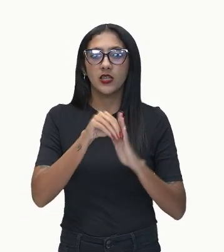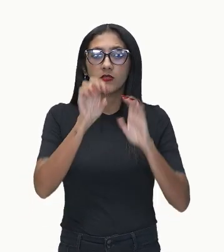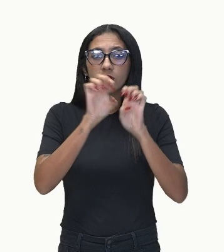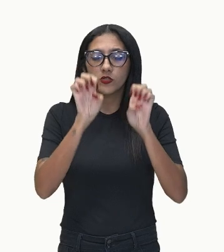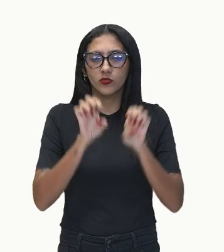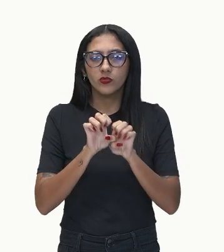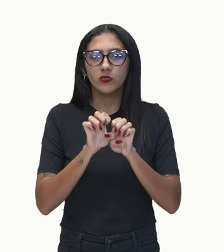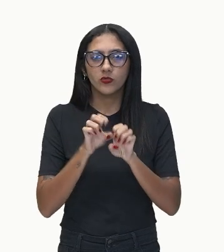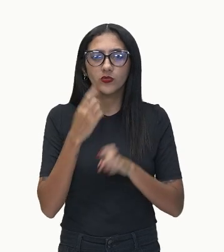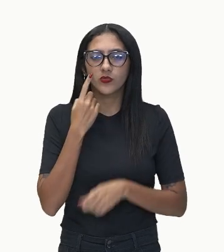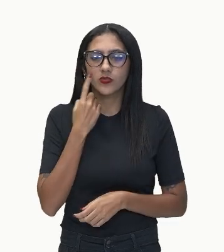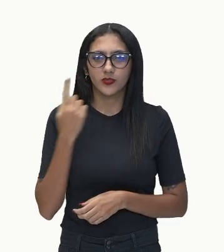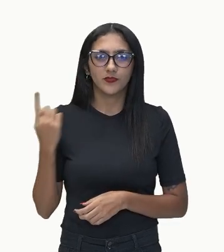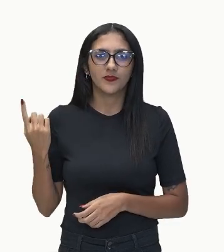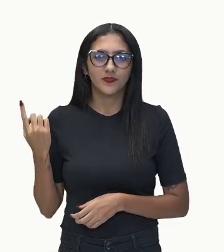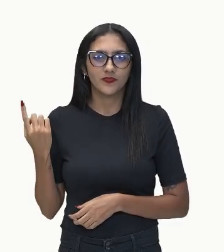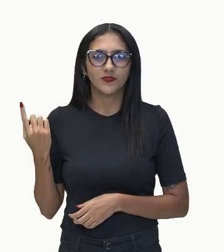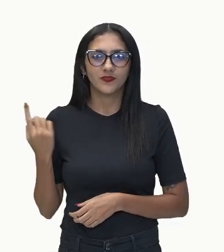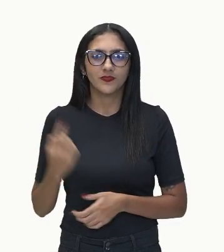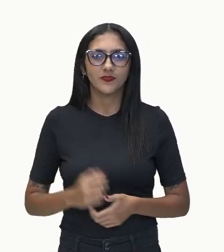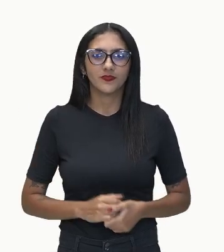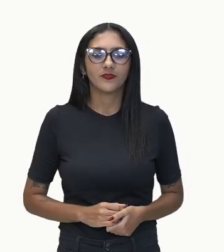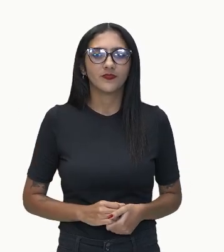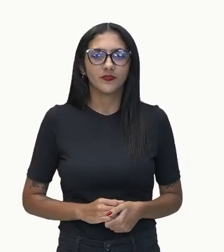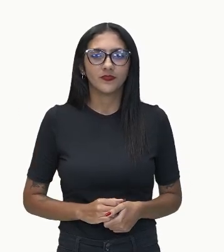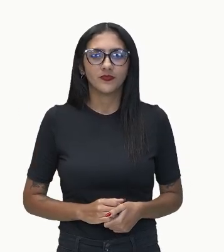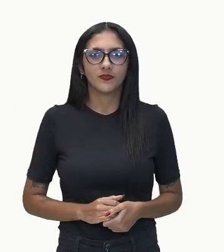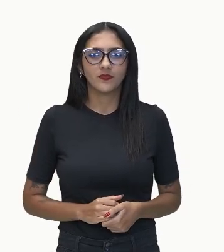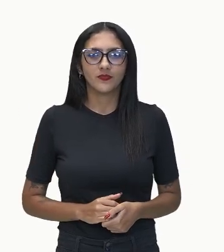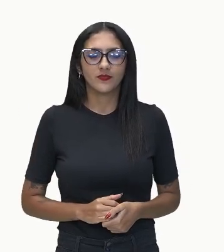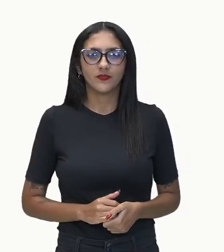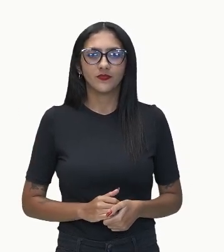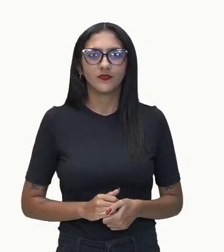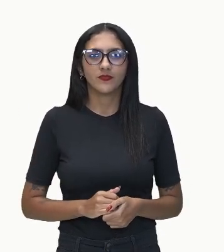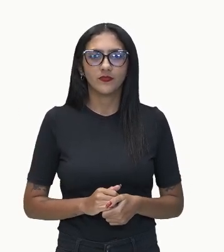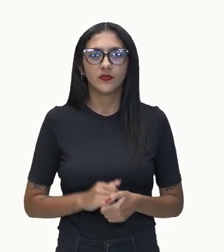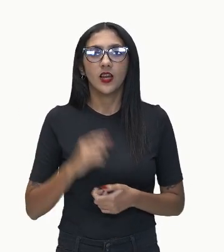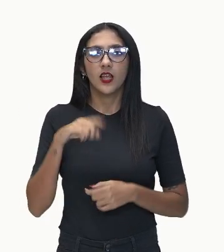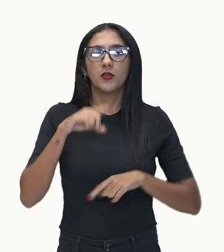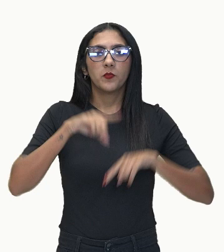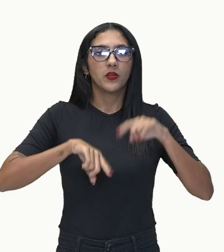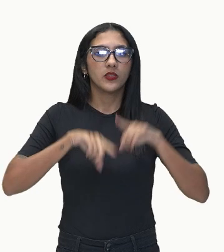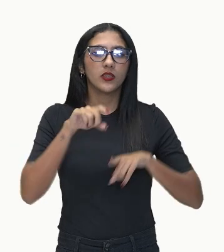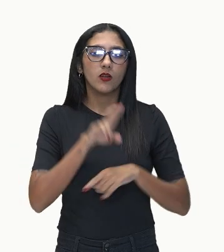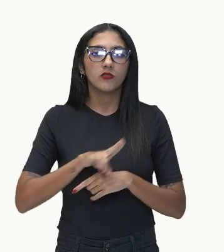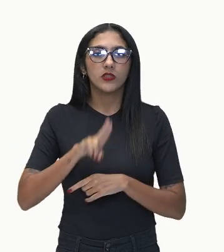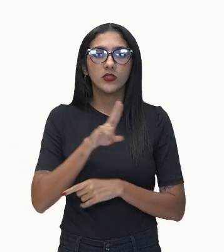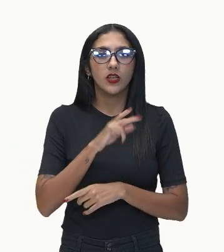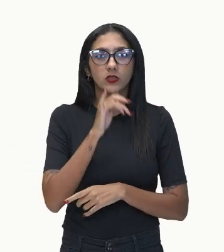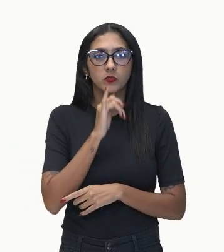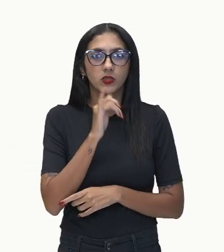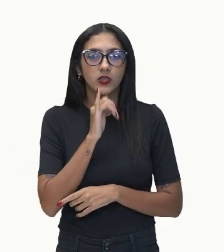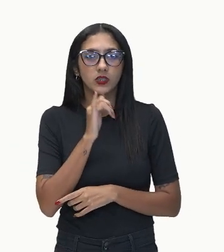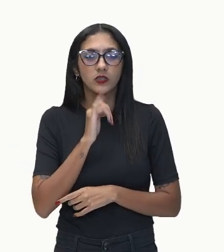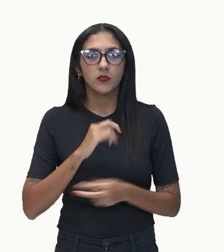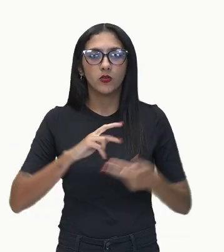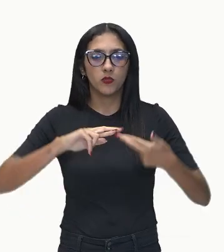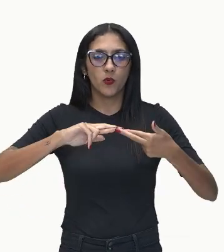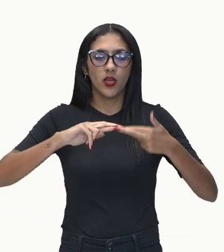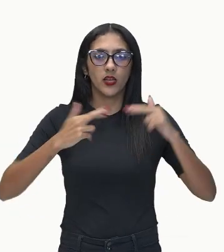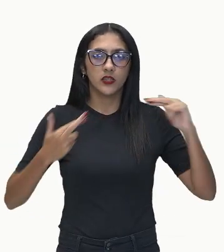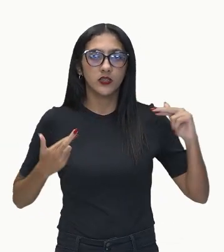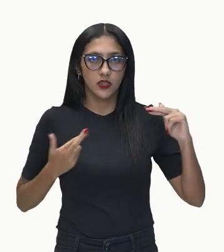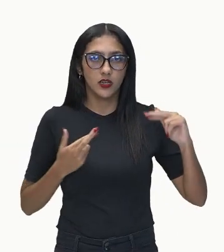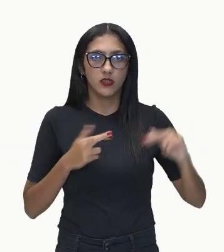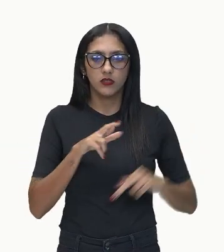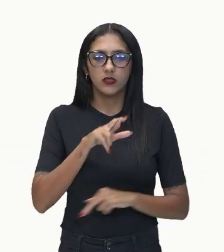estrutura. Tá aqui, 5 átomos de carbonos. E eles são matéria-prima usada para a fabricação do RNA, que é a